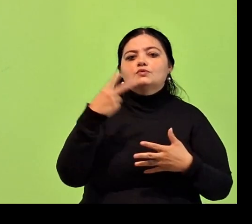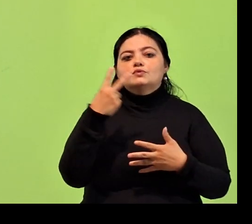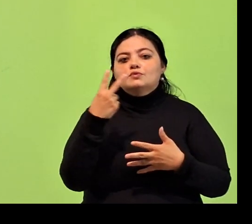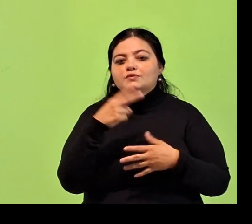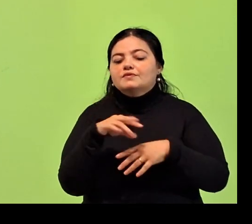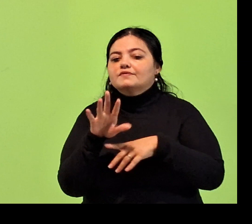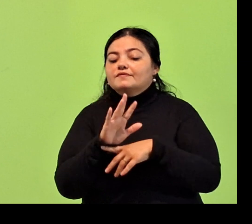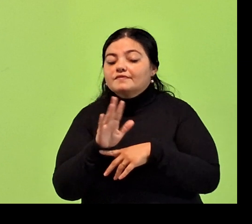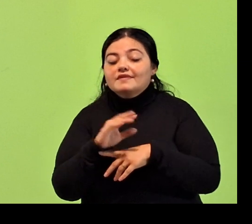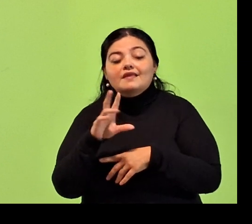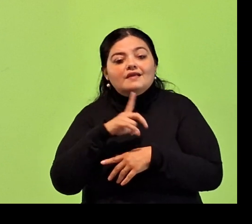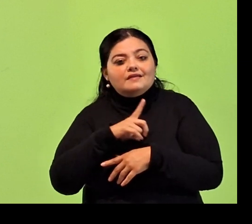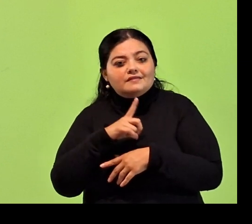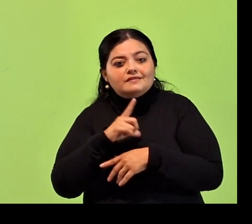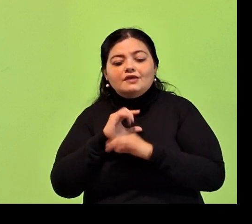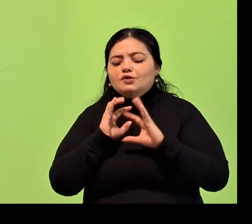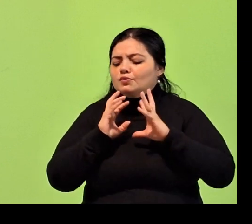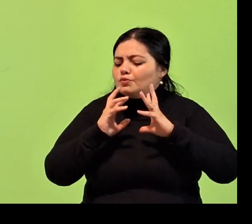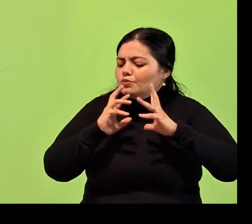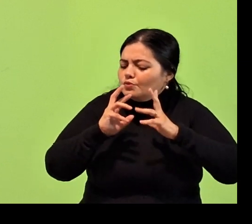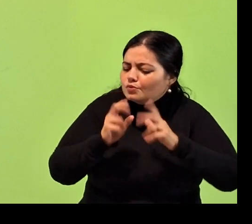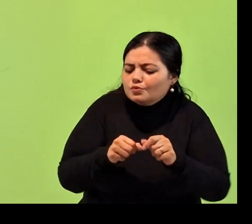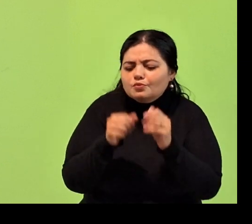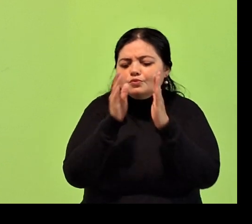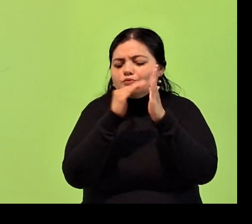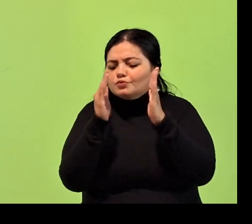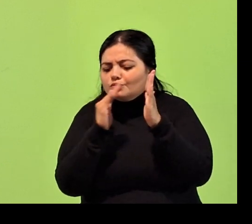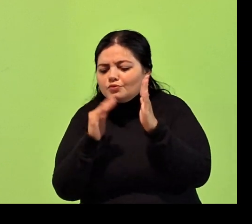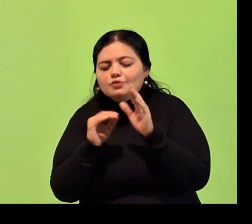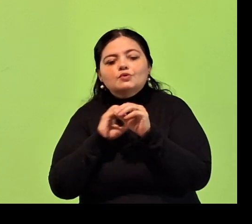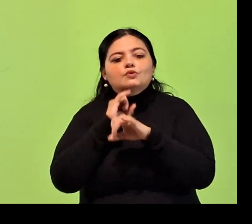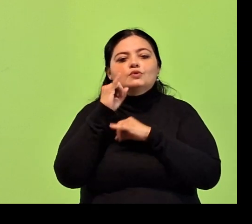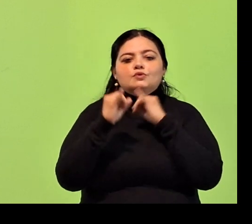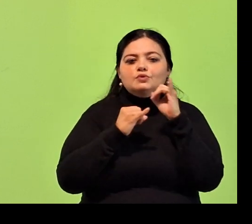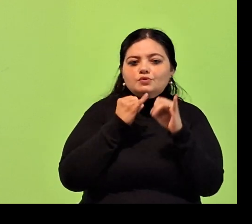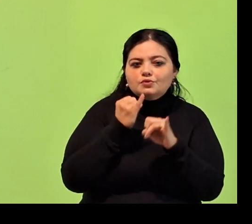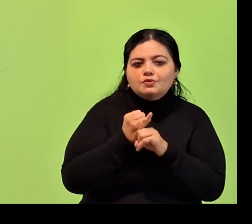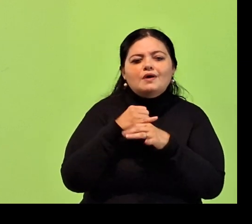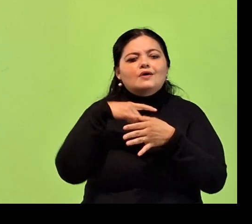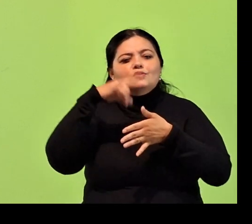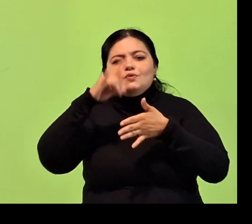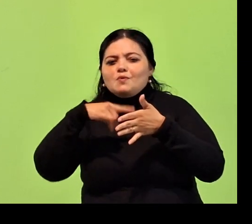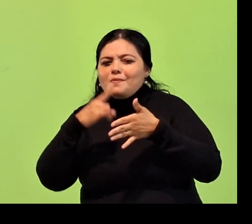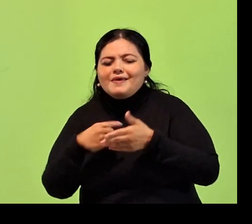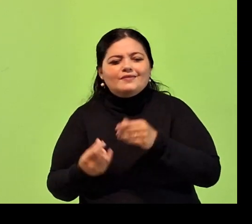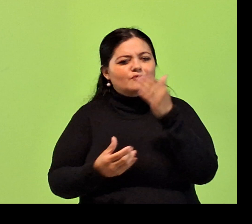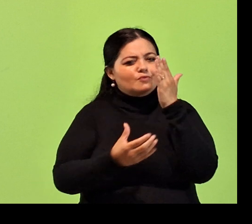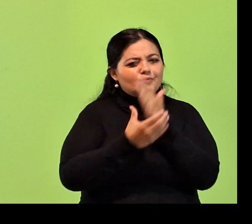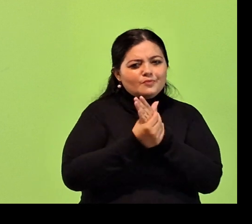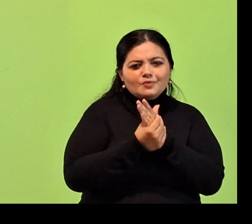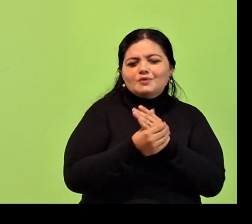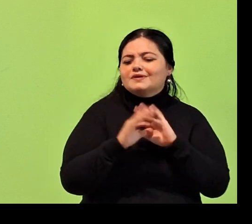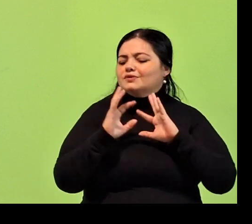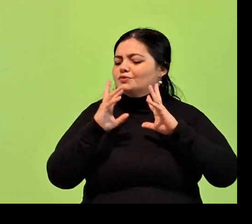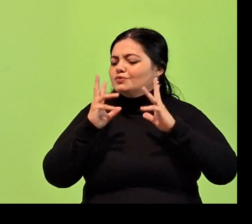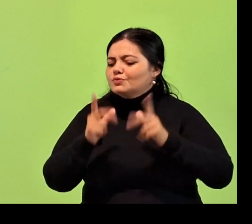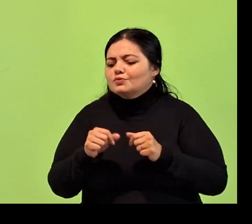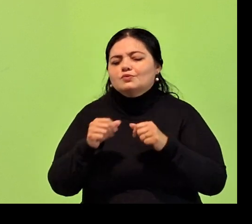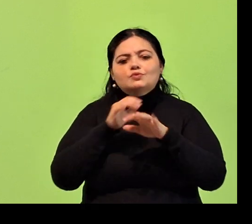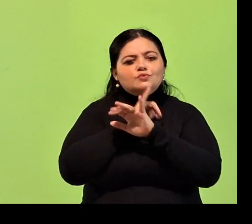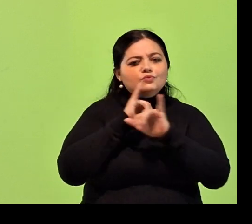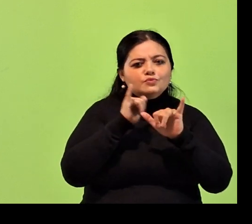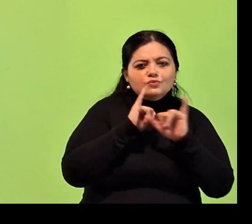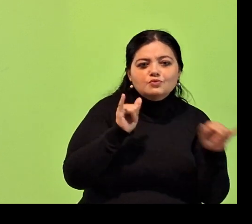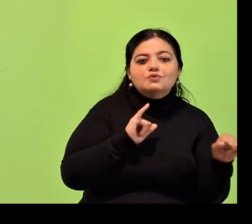dele, ele disponibiliza toda a biblioteca digital de todos os documentos, desde autos de processos a matérias de jornal, de gravações de fitas de